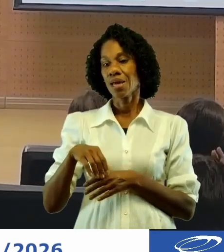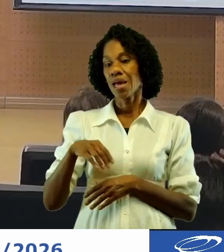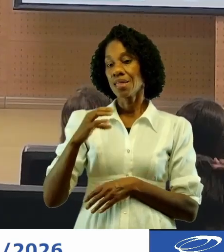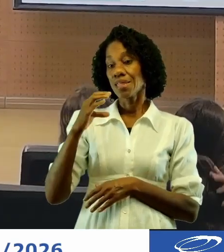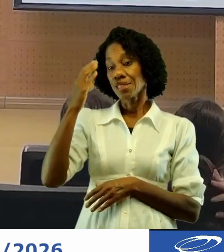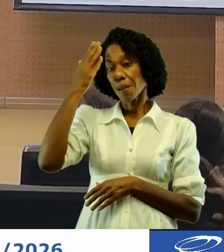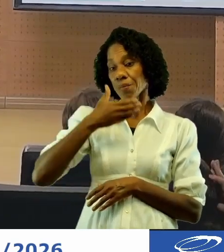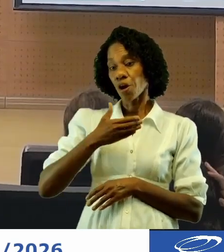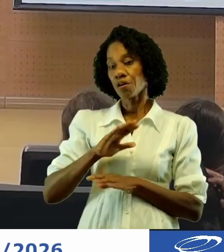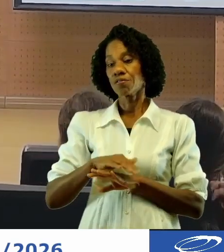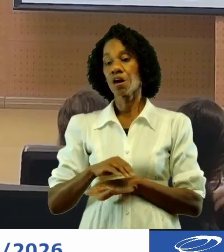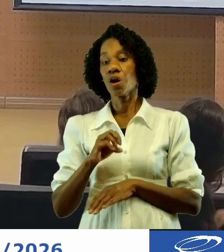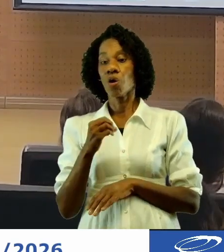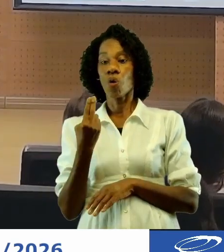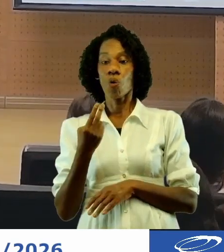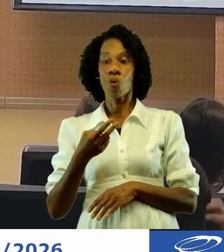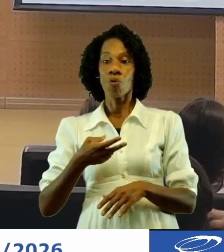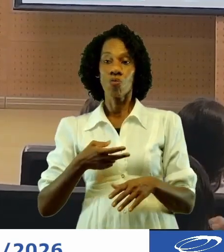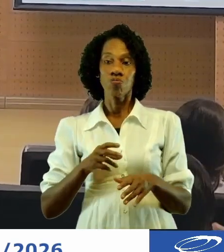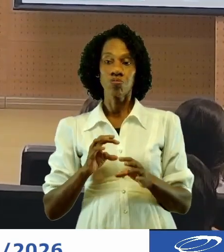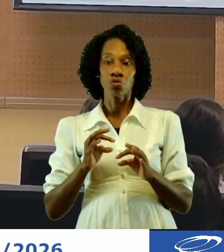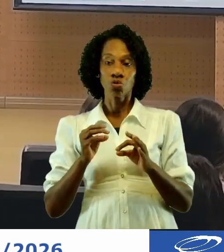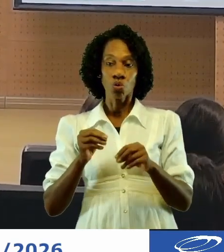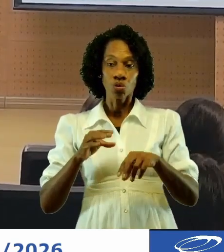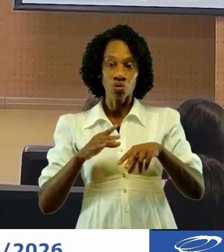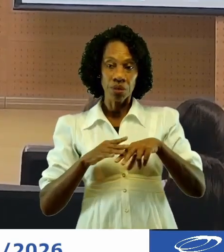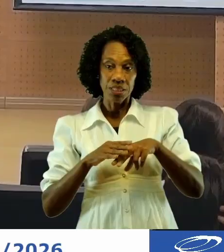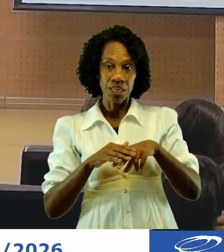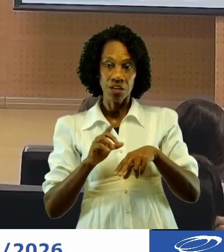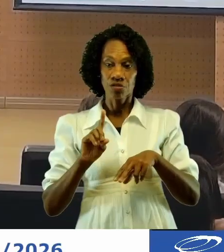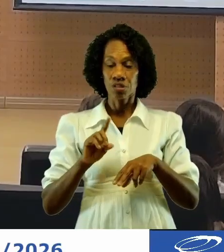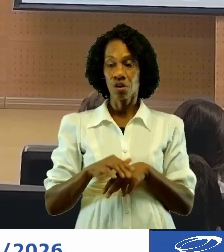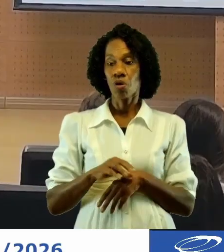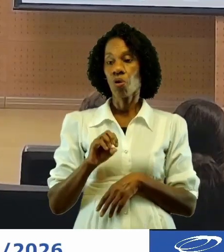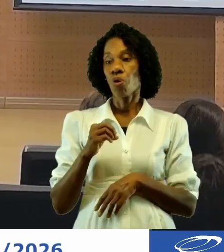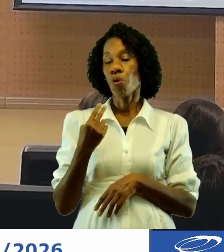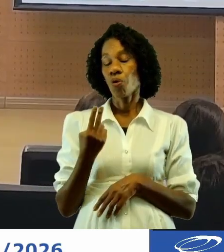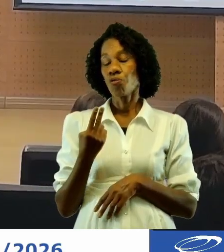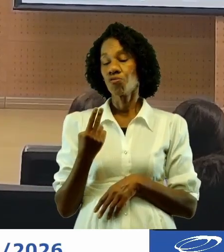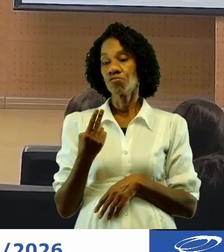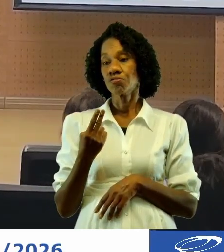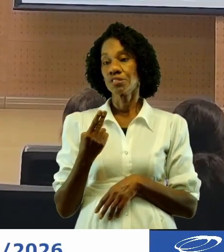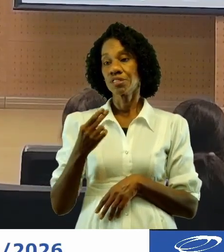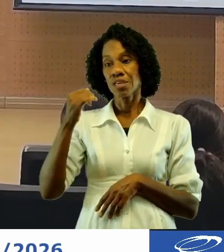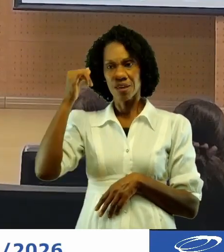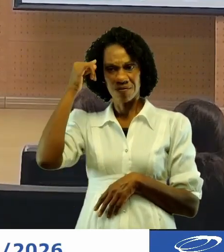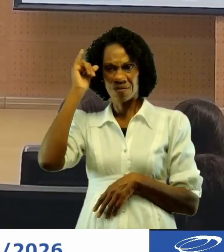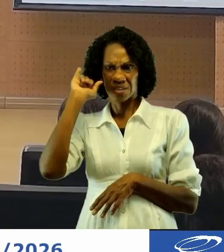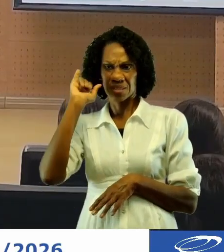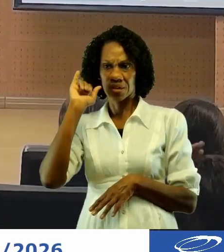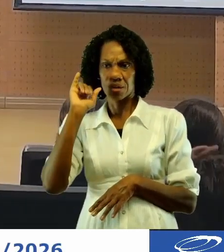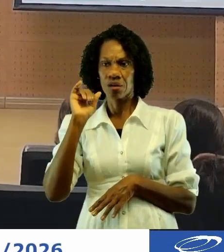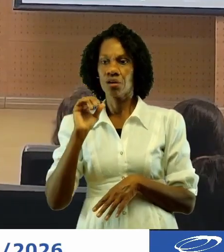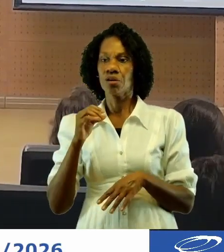se as culturas coletadas vêm negativas, se você suspende esse tratamento empírico.